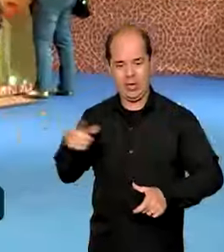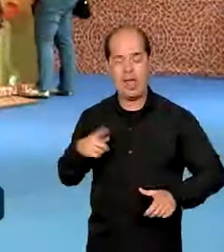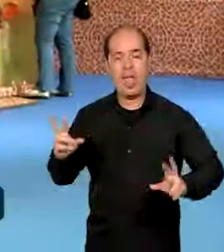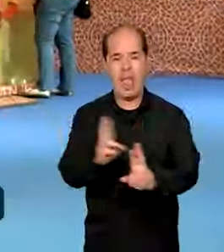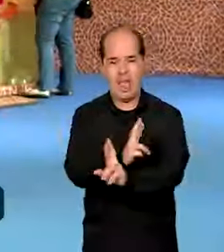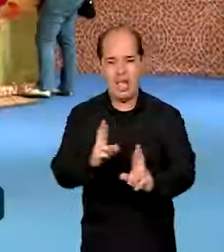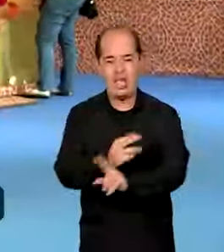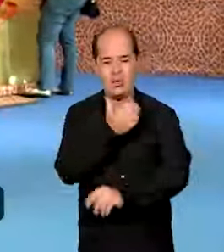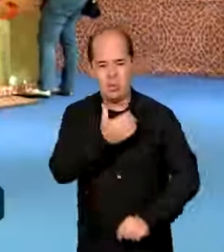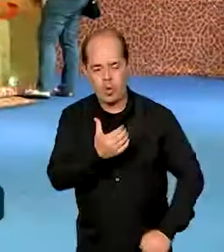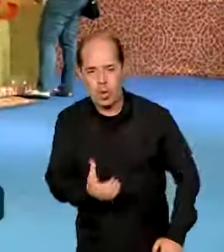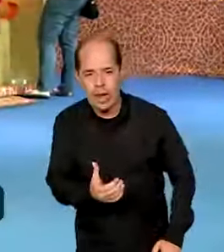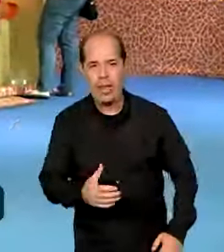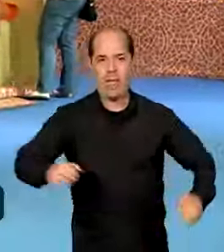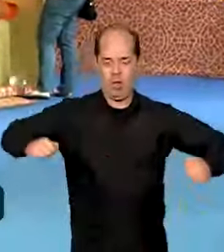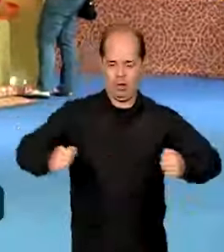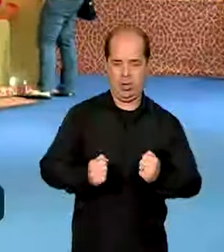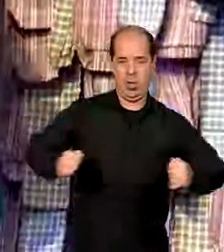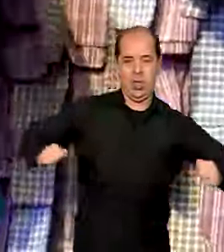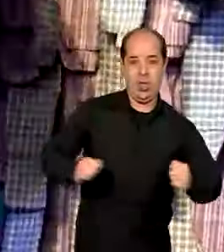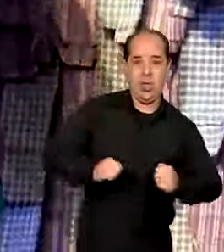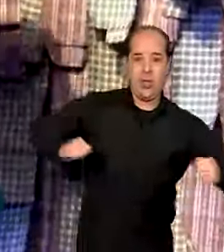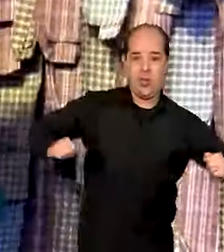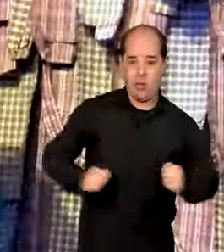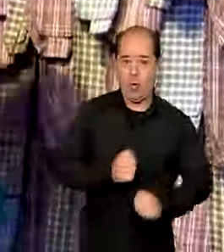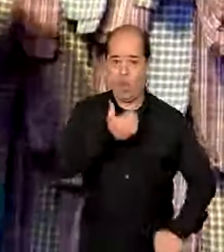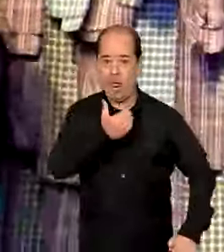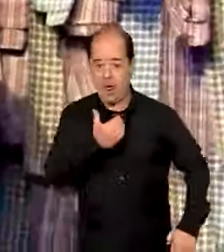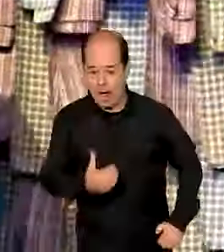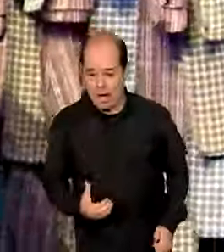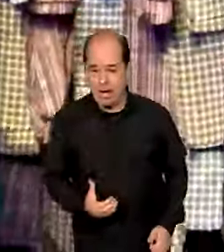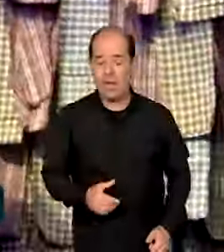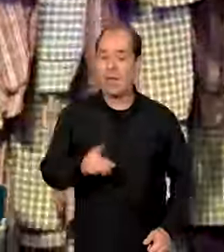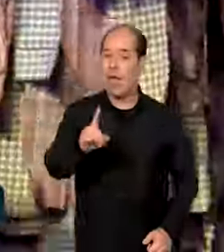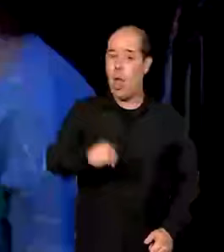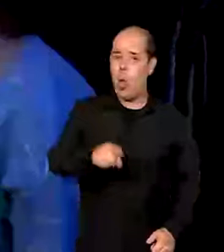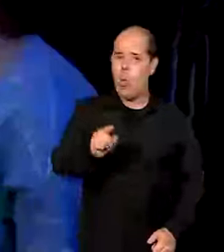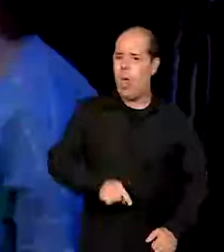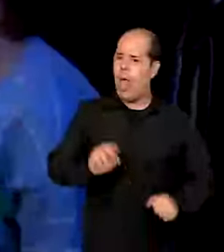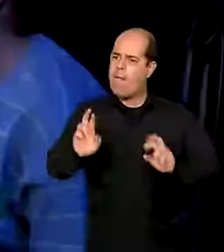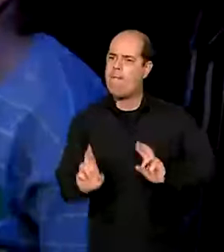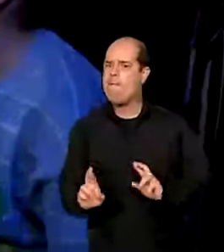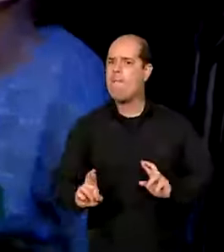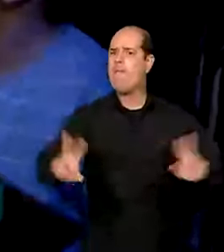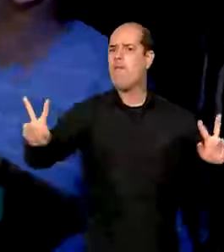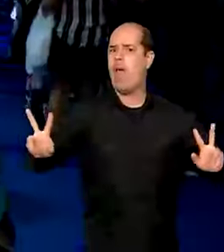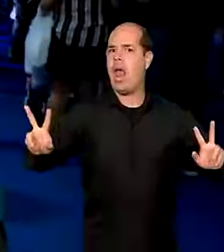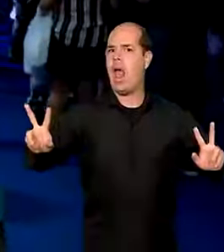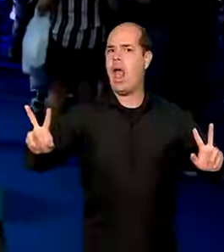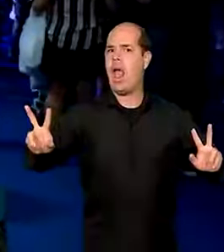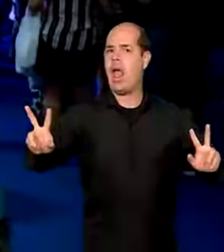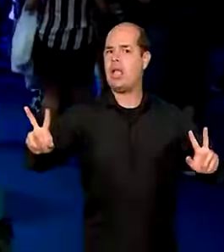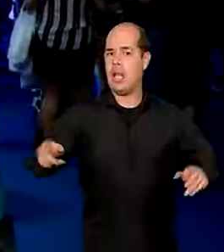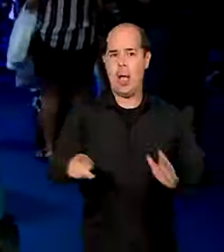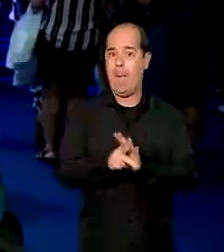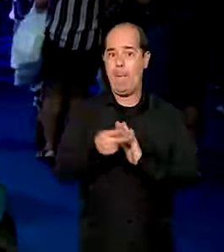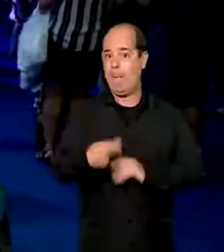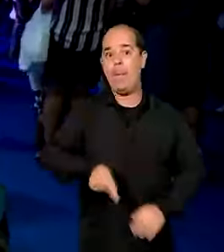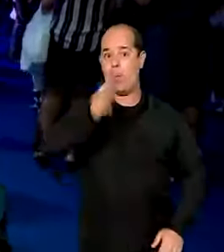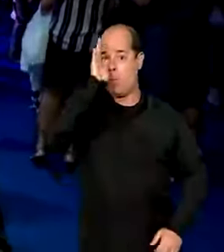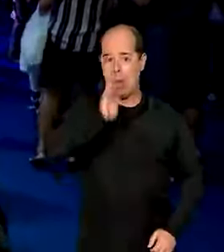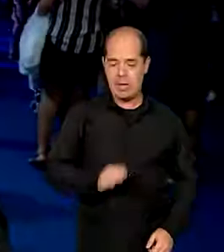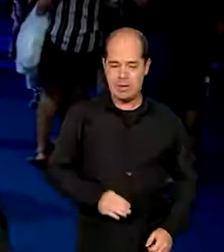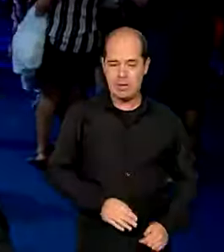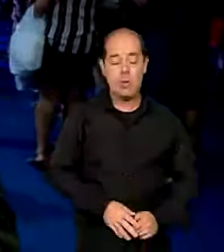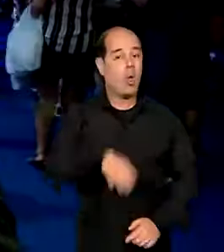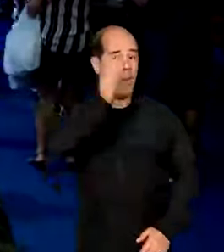a Sinfonia Encantada do Noel Brasileiro, quebra estereótipo e celebra a nossa identidade. O brasileiro ama o Natal e nós